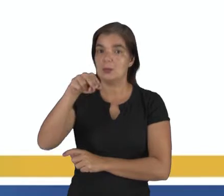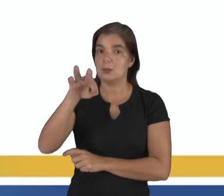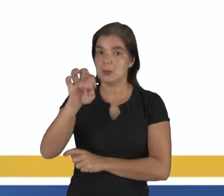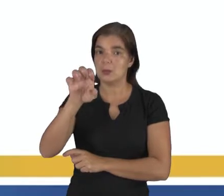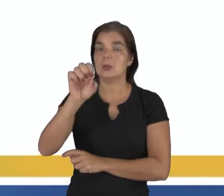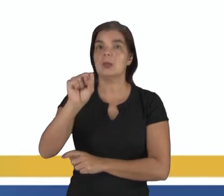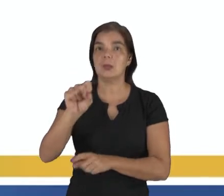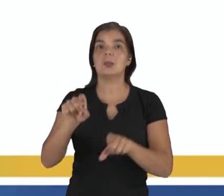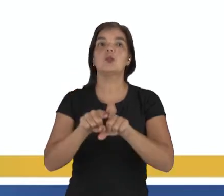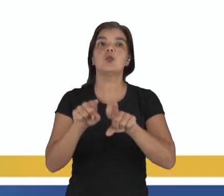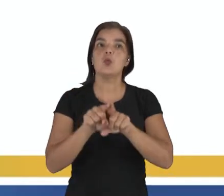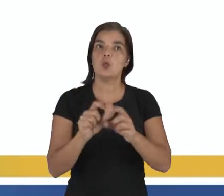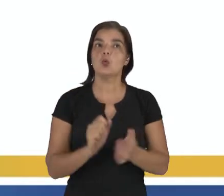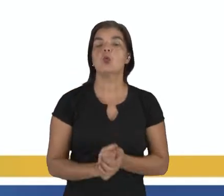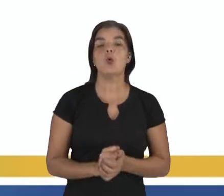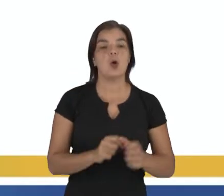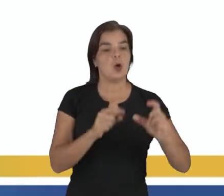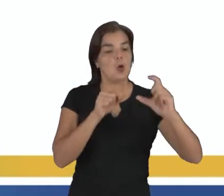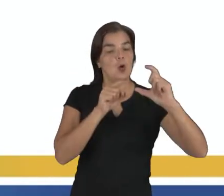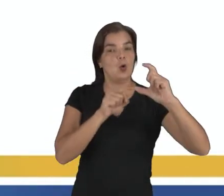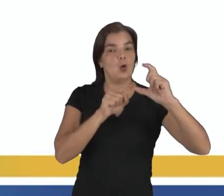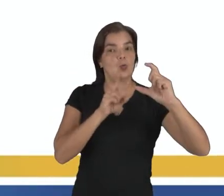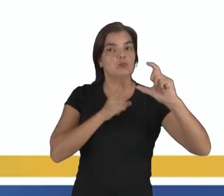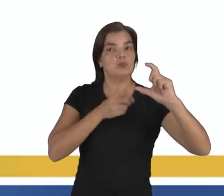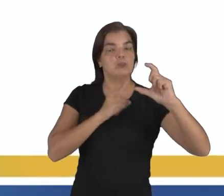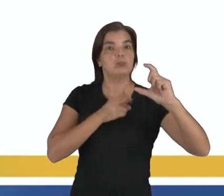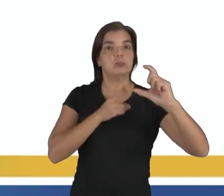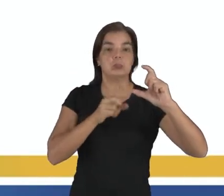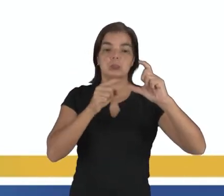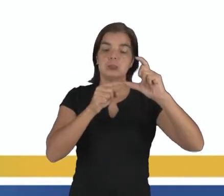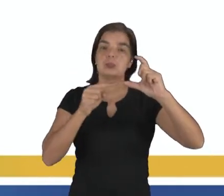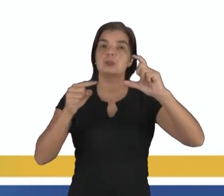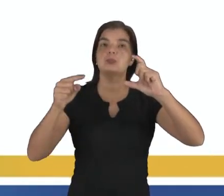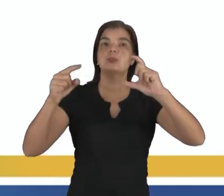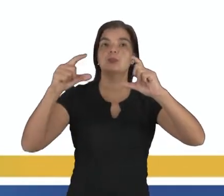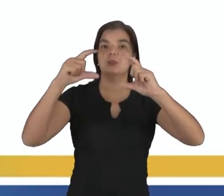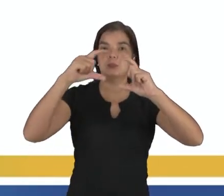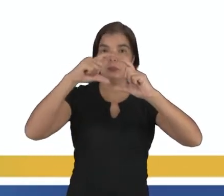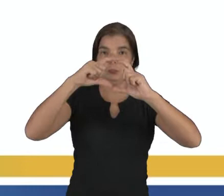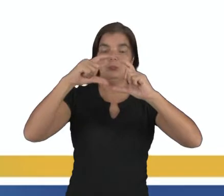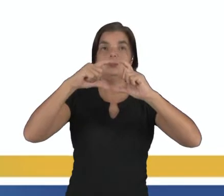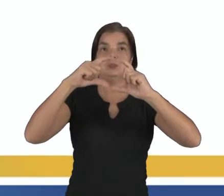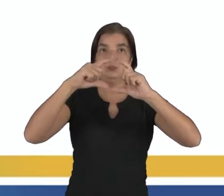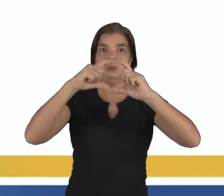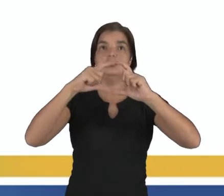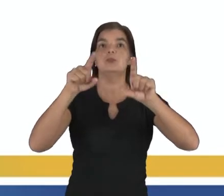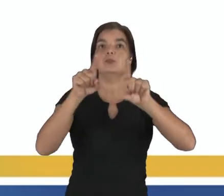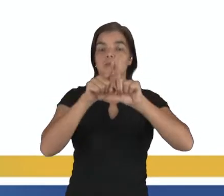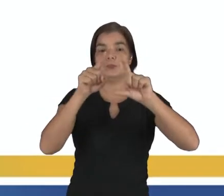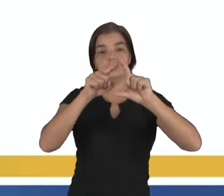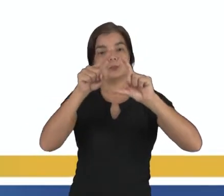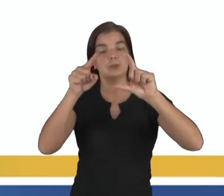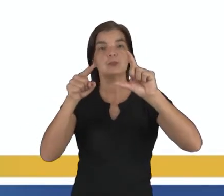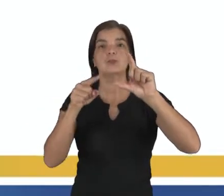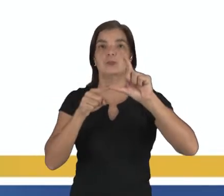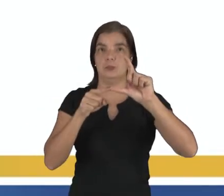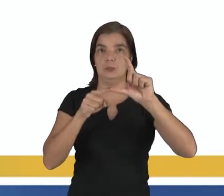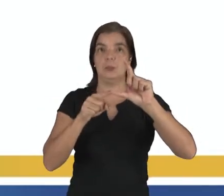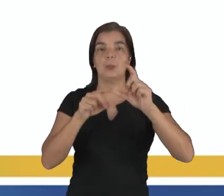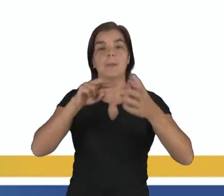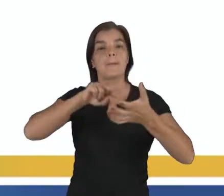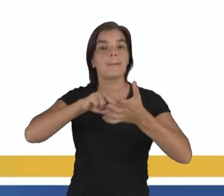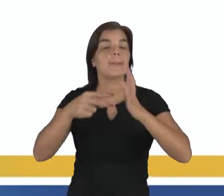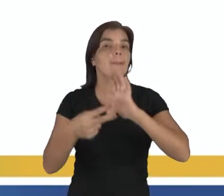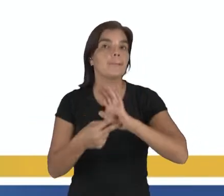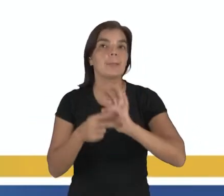equidistantes de um ponto fixo, fechado, de um centro da circunferência,